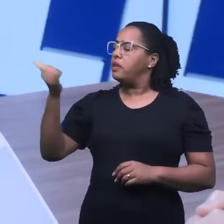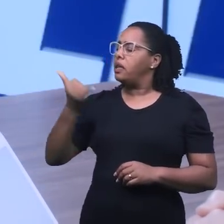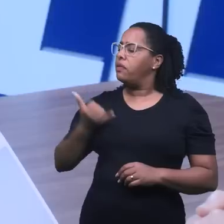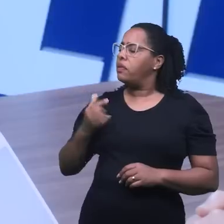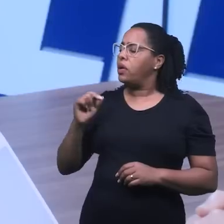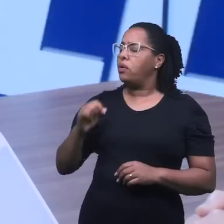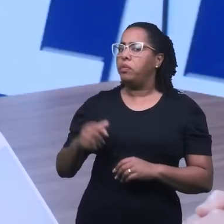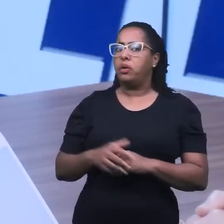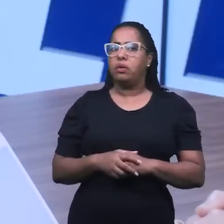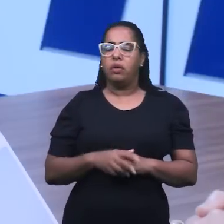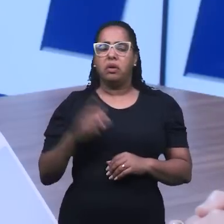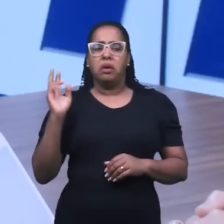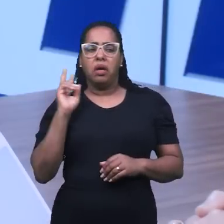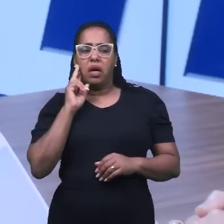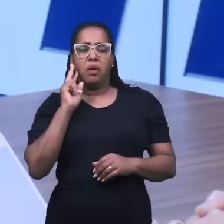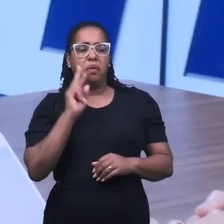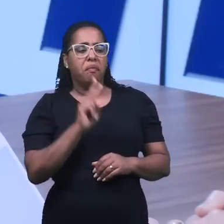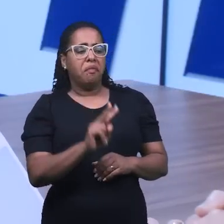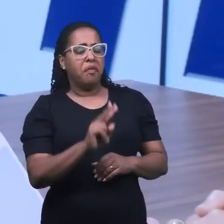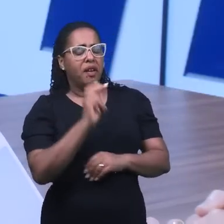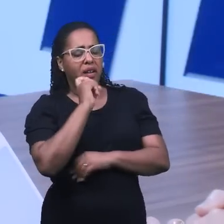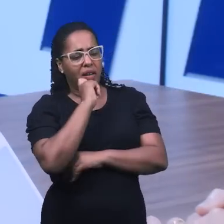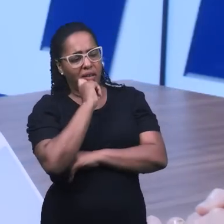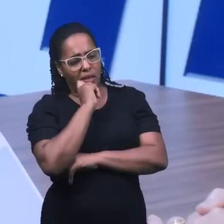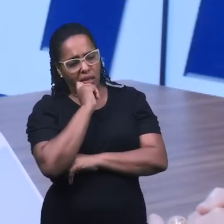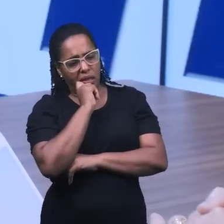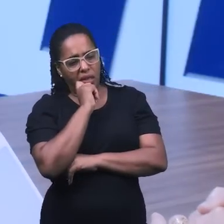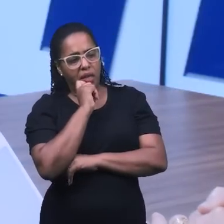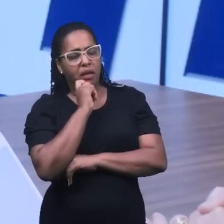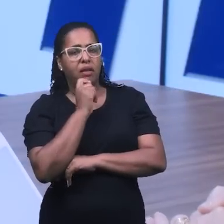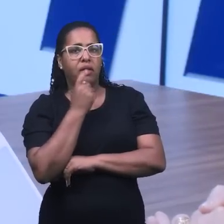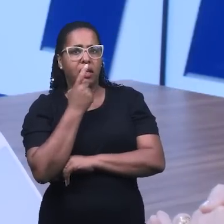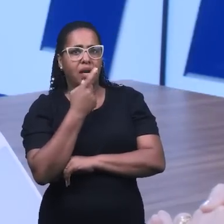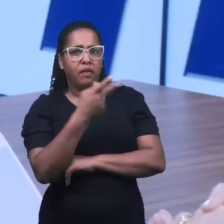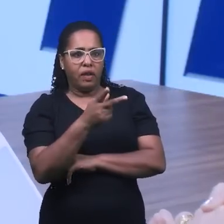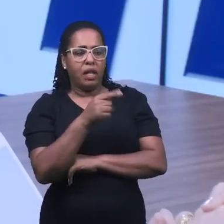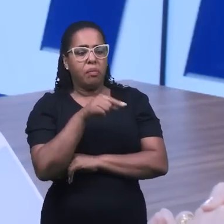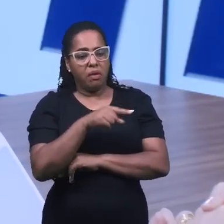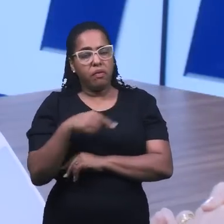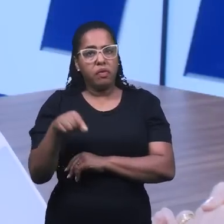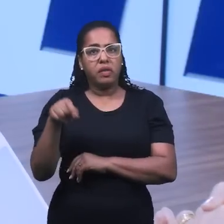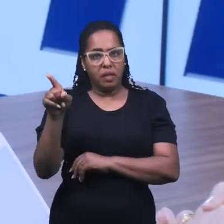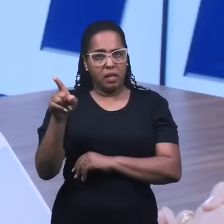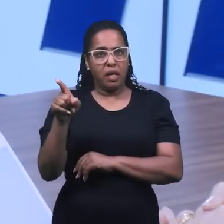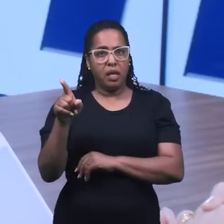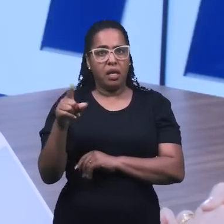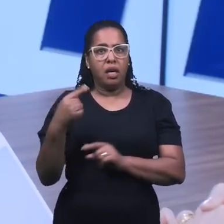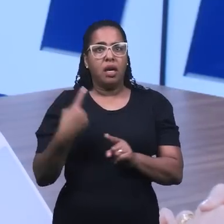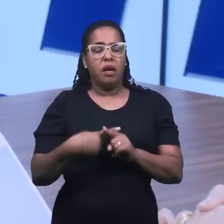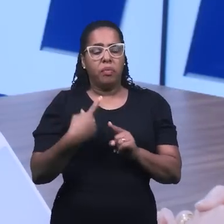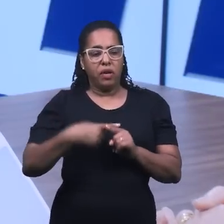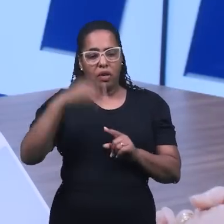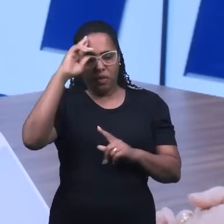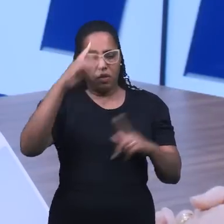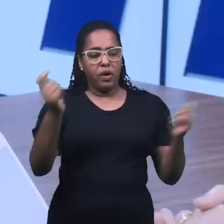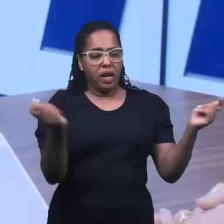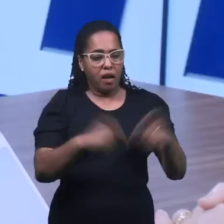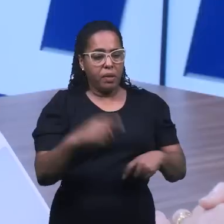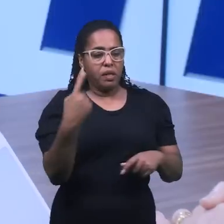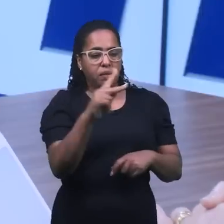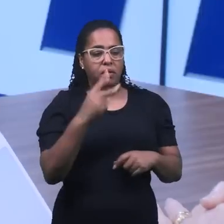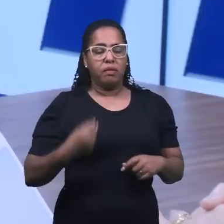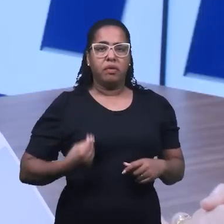comigo? Eu olhei para ele e falei, eu ia falar que era para ele ir, né? Porque o